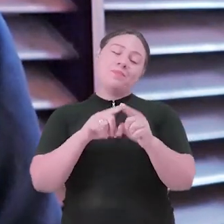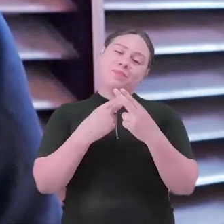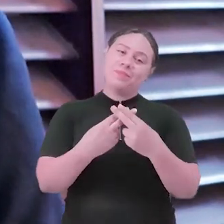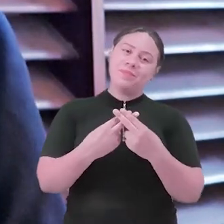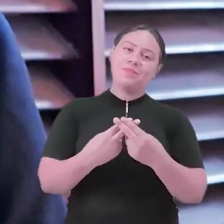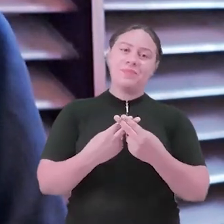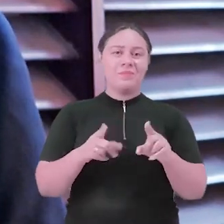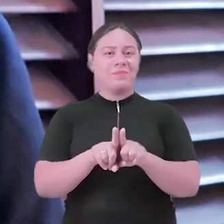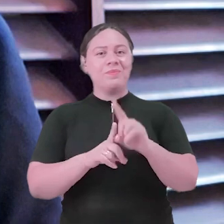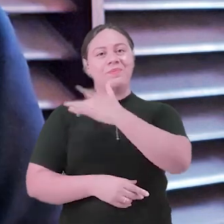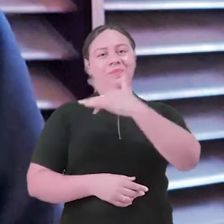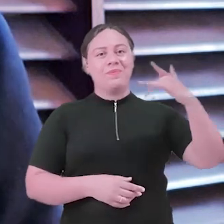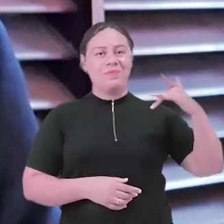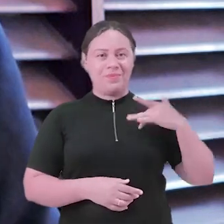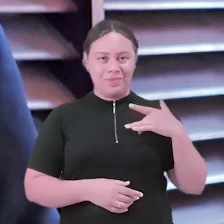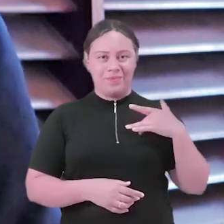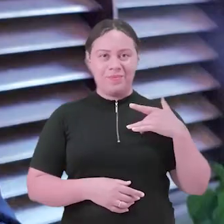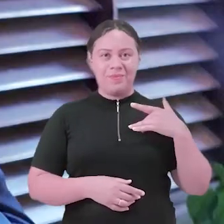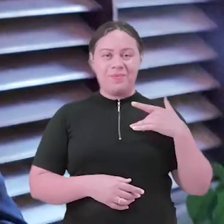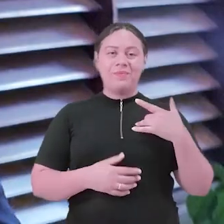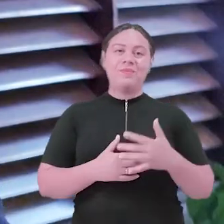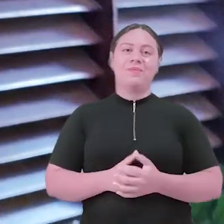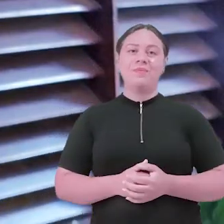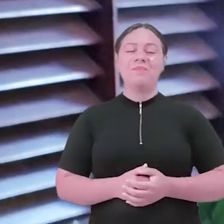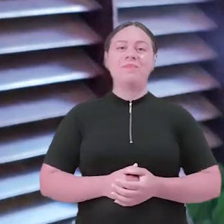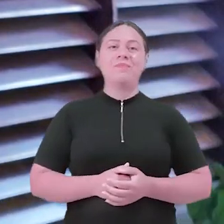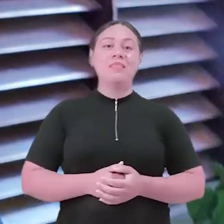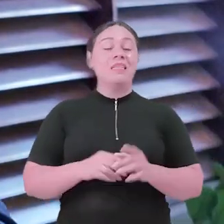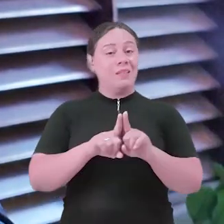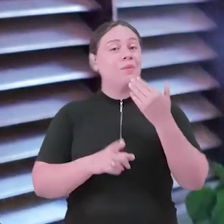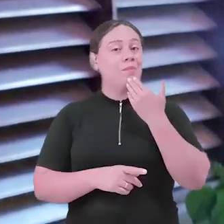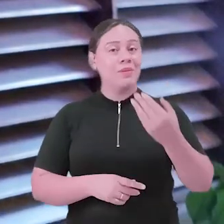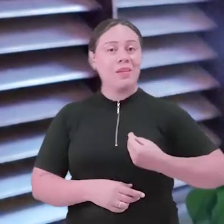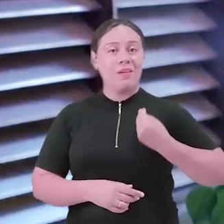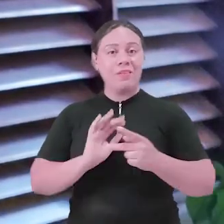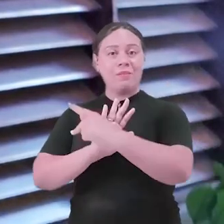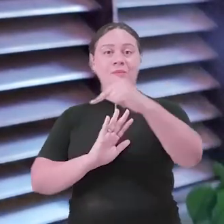sabedoria, paciência e saúde, e que suas vidas